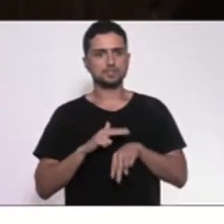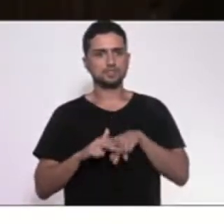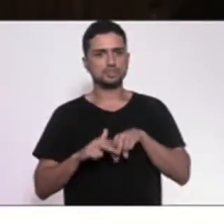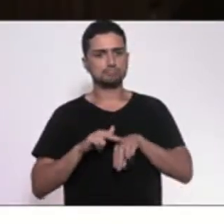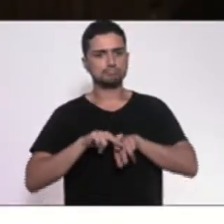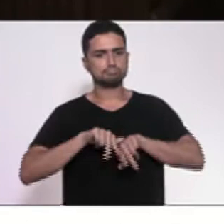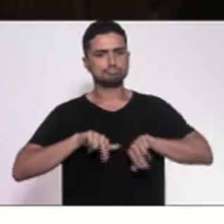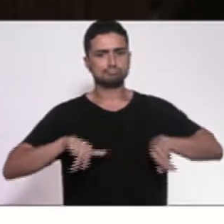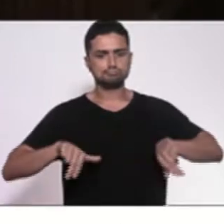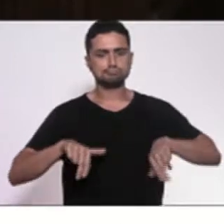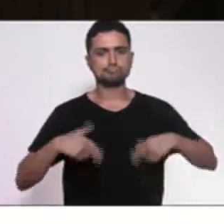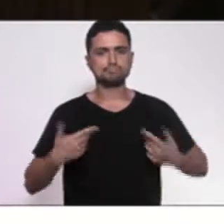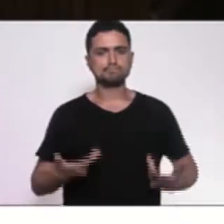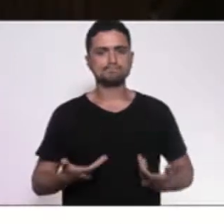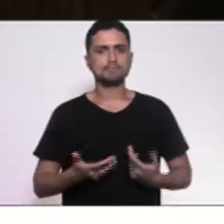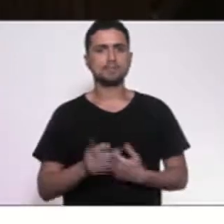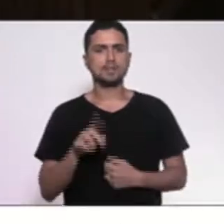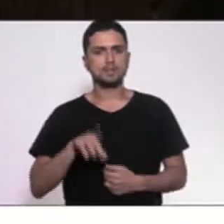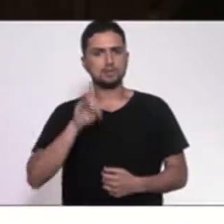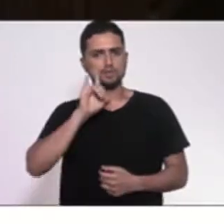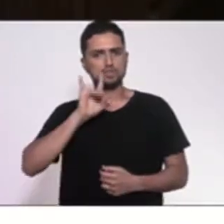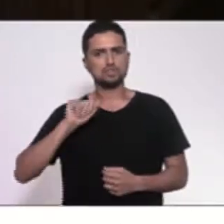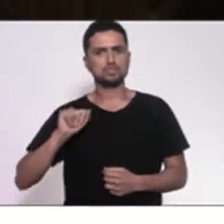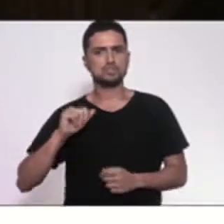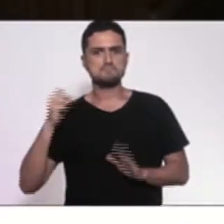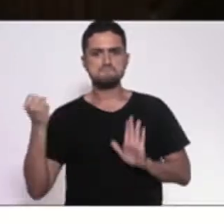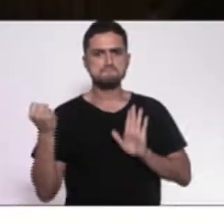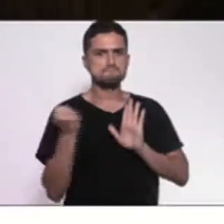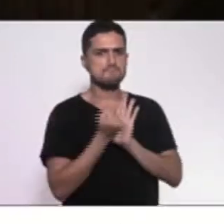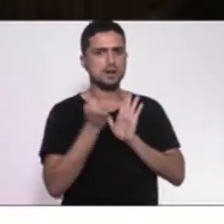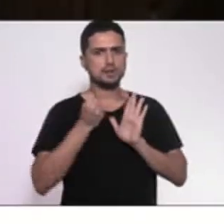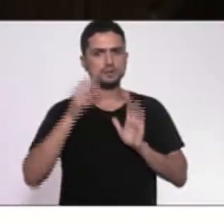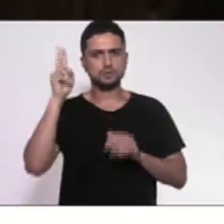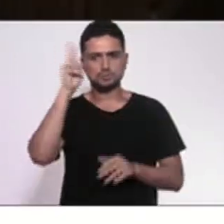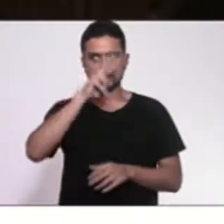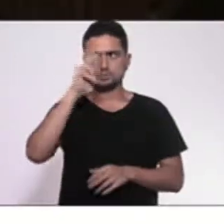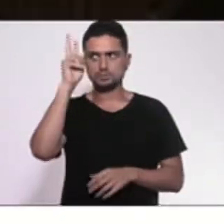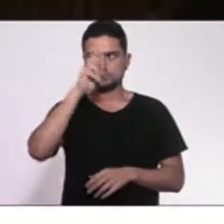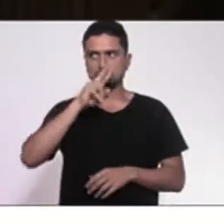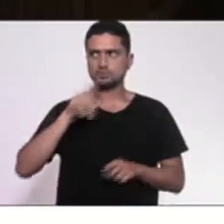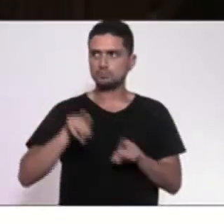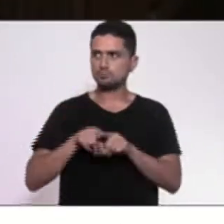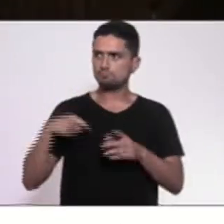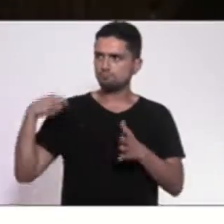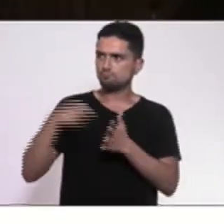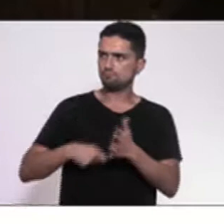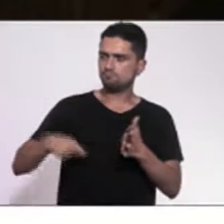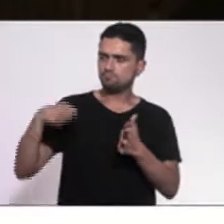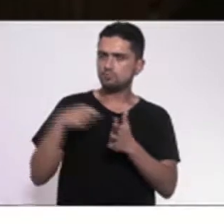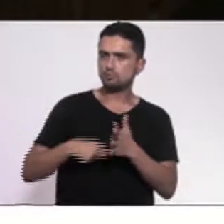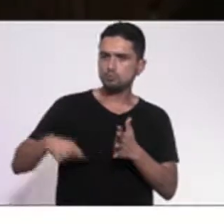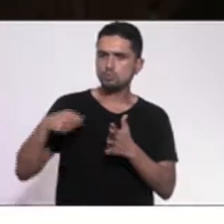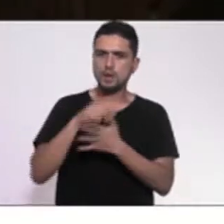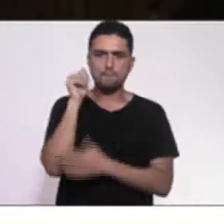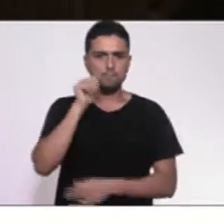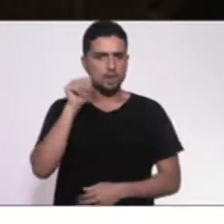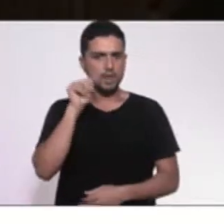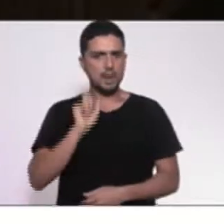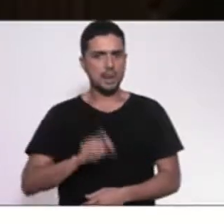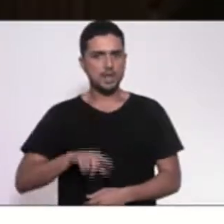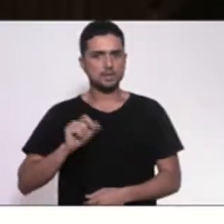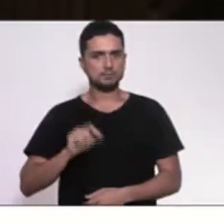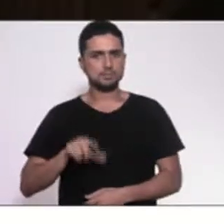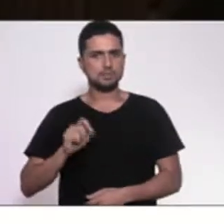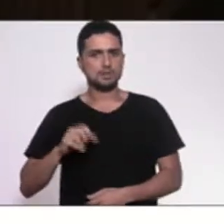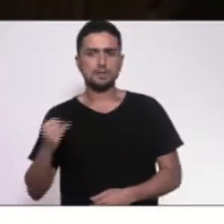Uma data que é o marco da memória, da resistência e da luta das mulheres lésbicas. Importante também